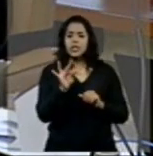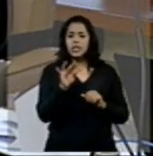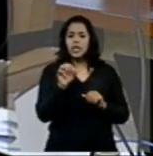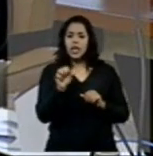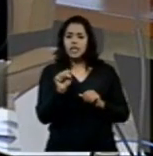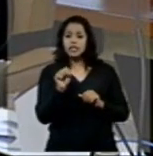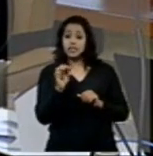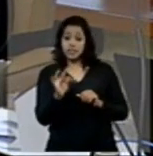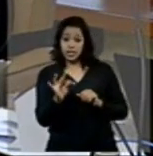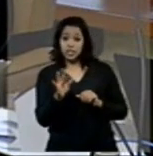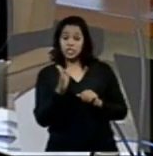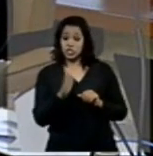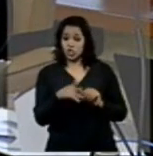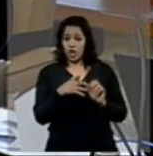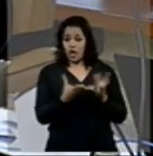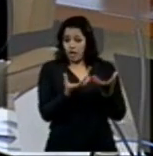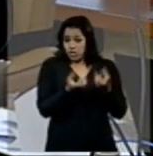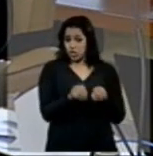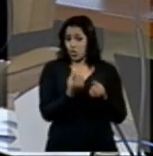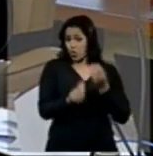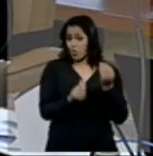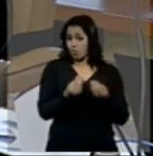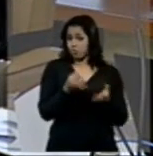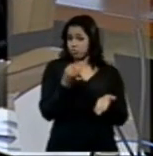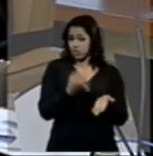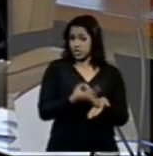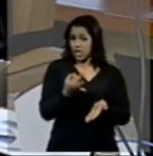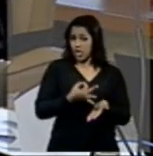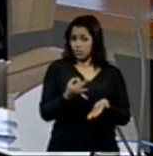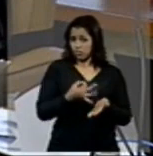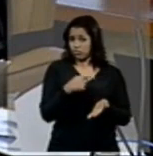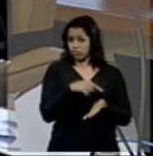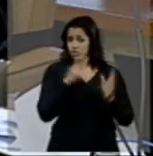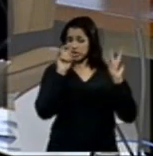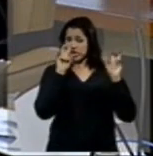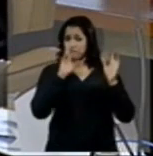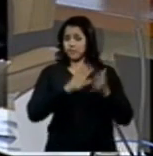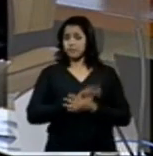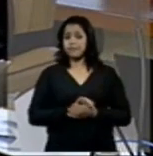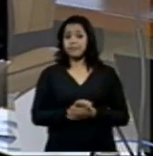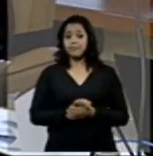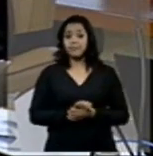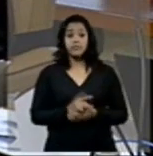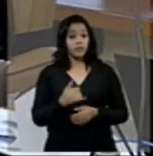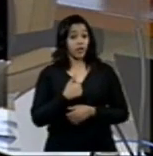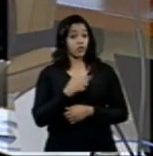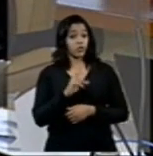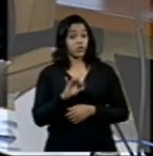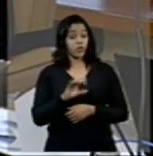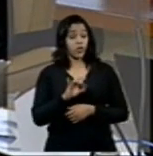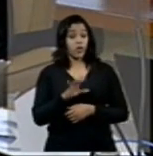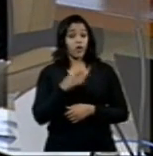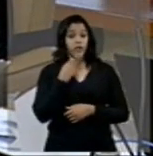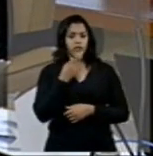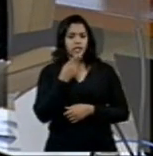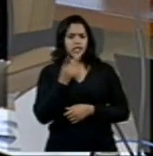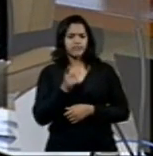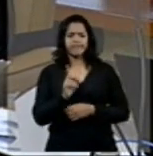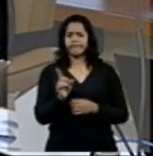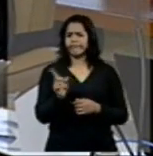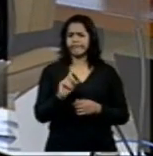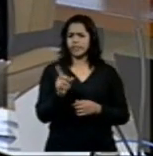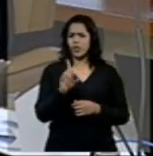majoritariamente reputado o correto enquadramento da questão. Eu estou a dizer, portanto, que não